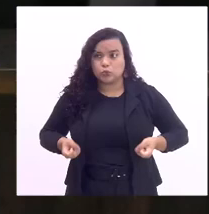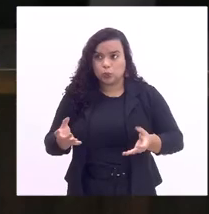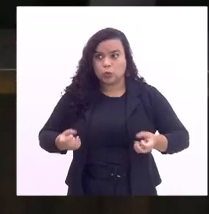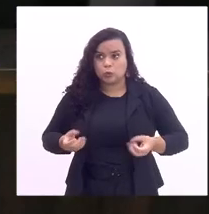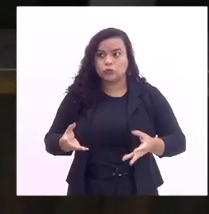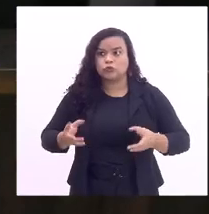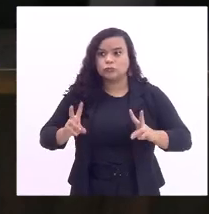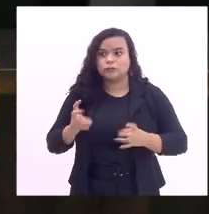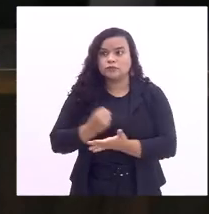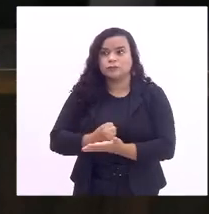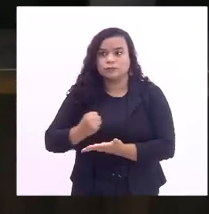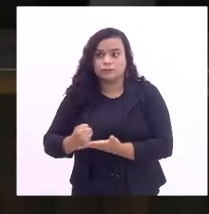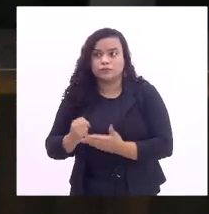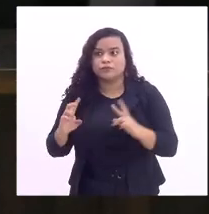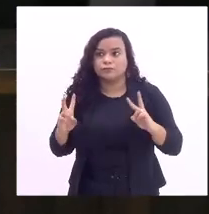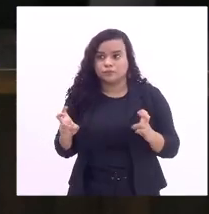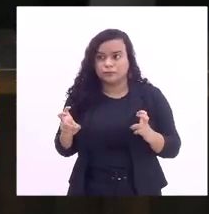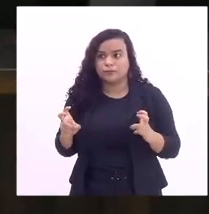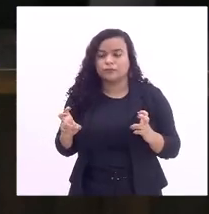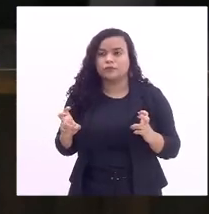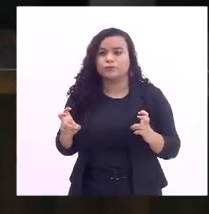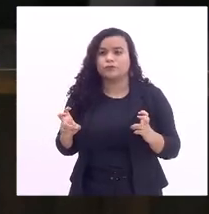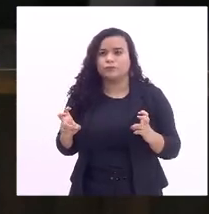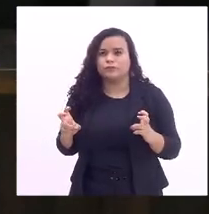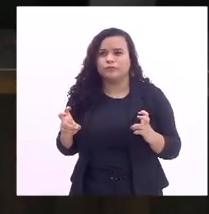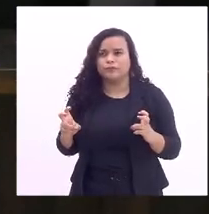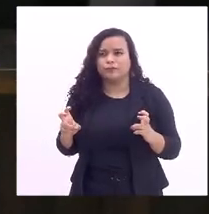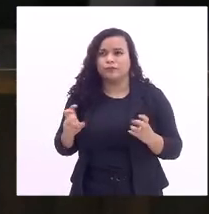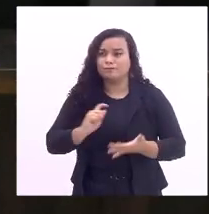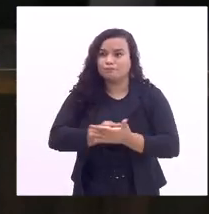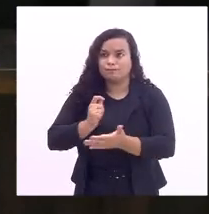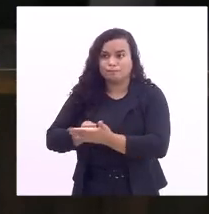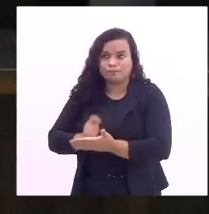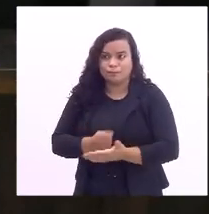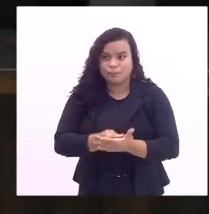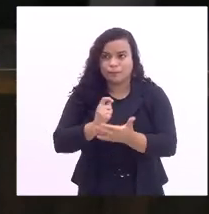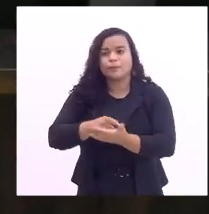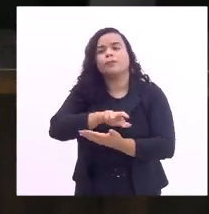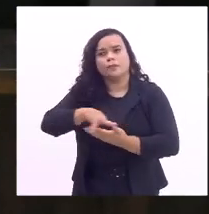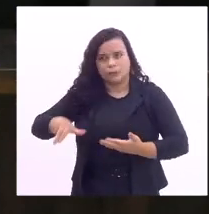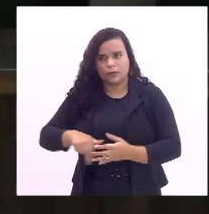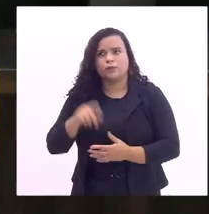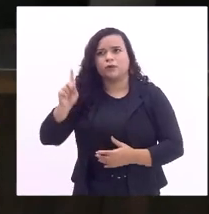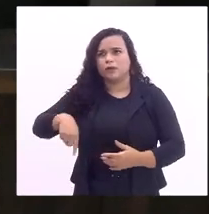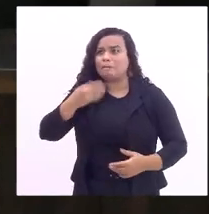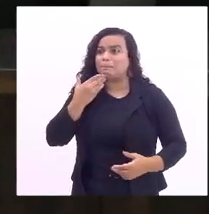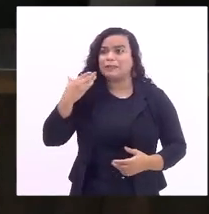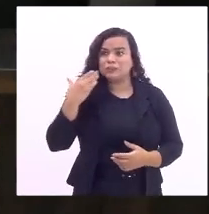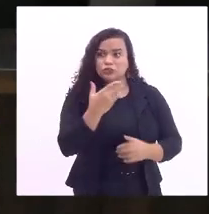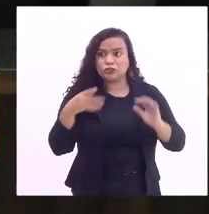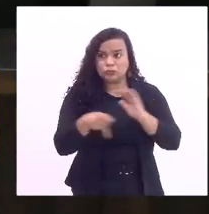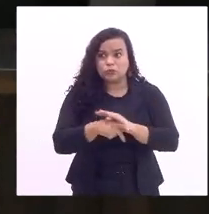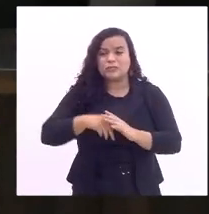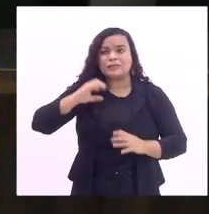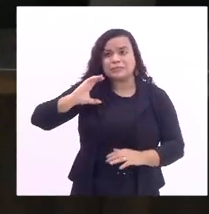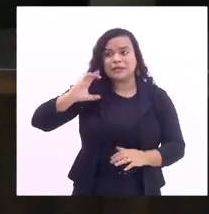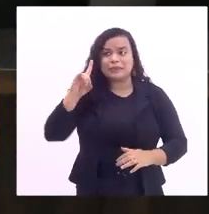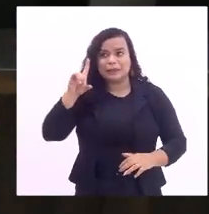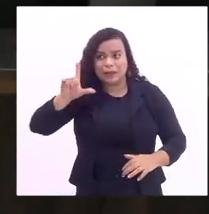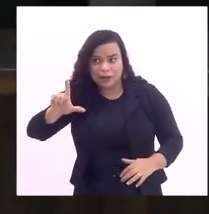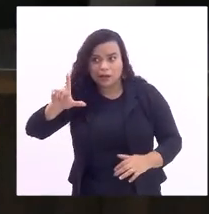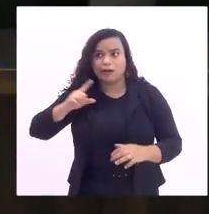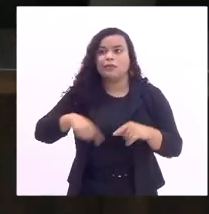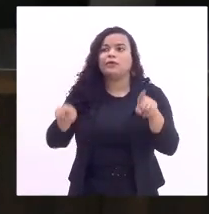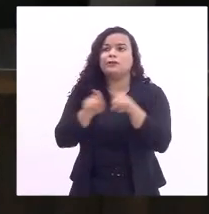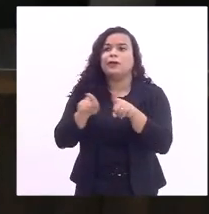do cartório em relação às custas. Um pedido grande da CDL, pedido